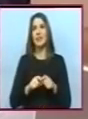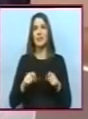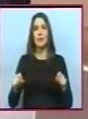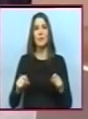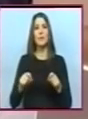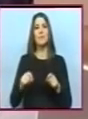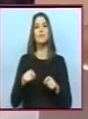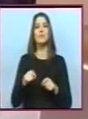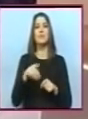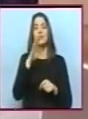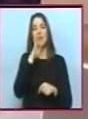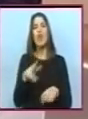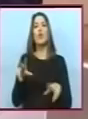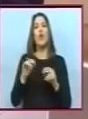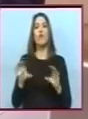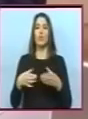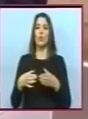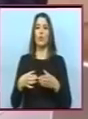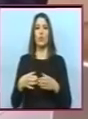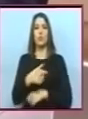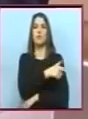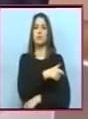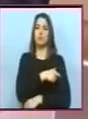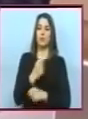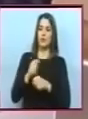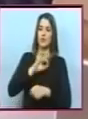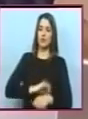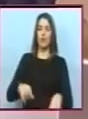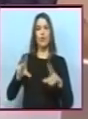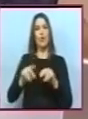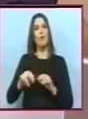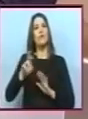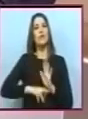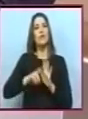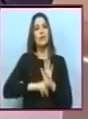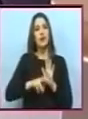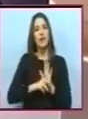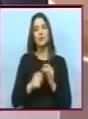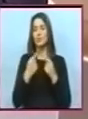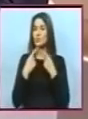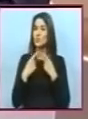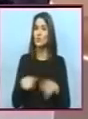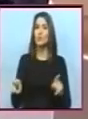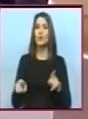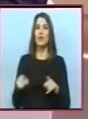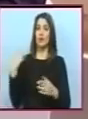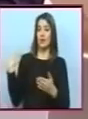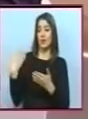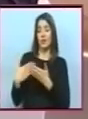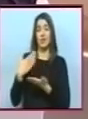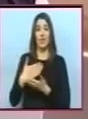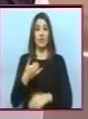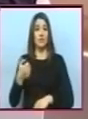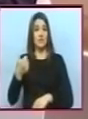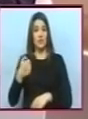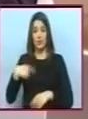implementação de uma nova ordem profissional, de uma profissão com regras bem distintas daquilo que tinha sido até 2005,